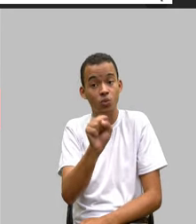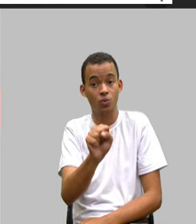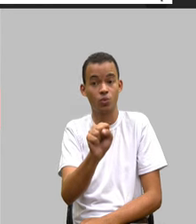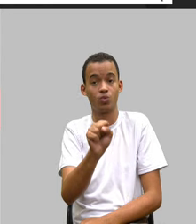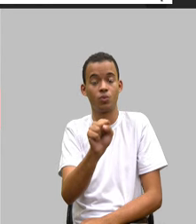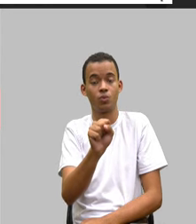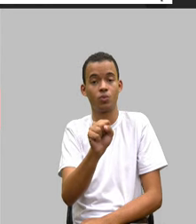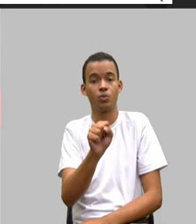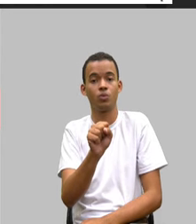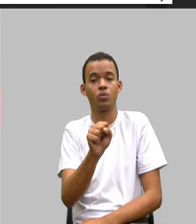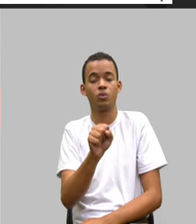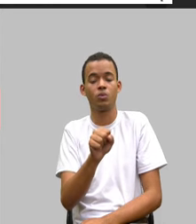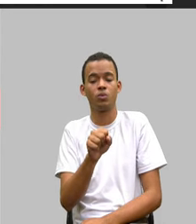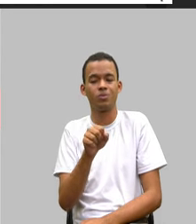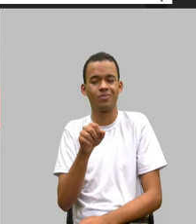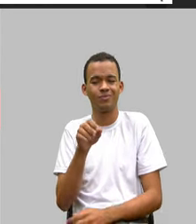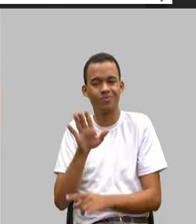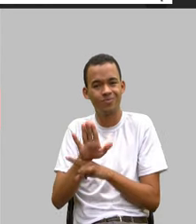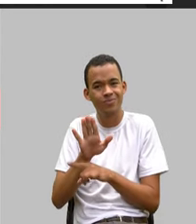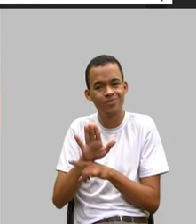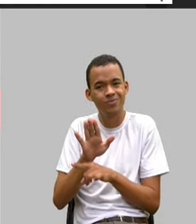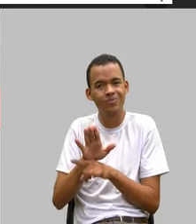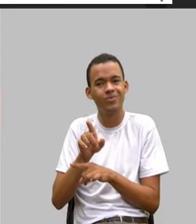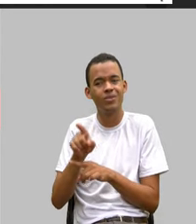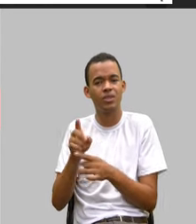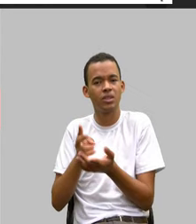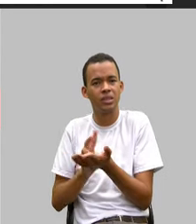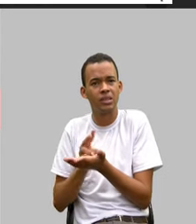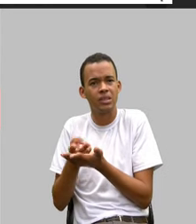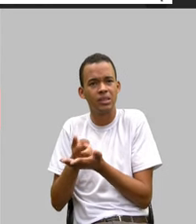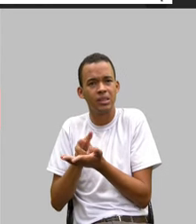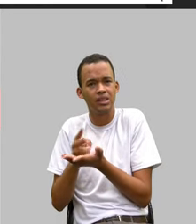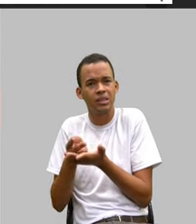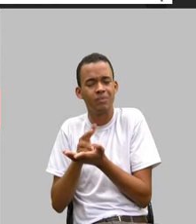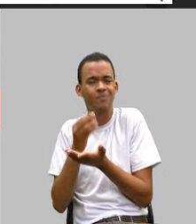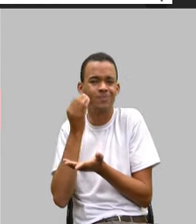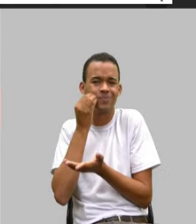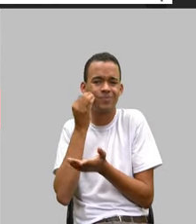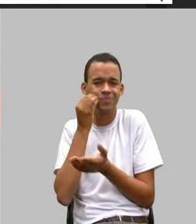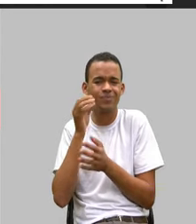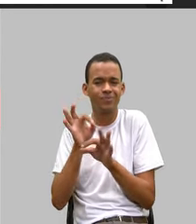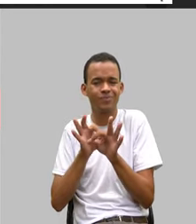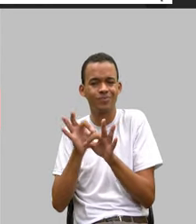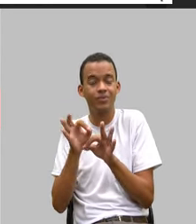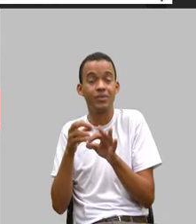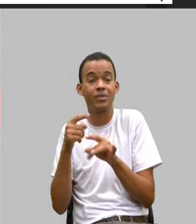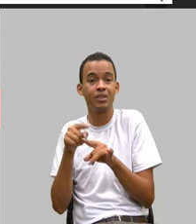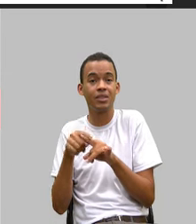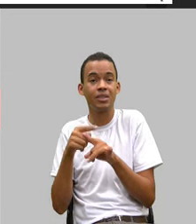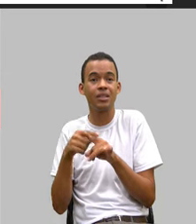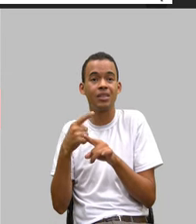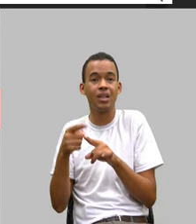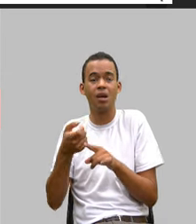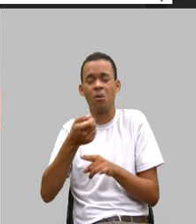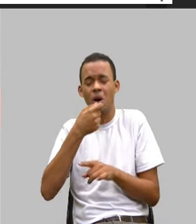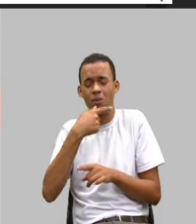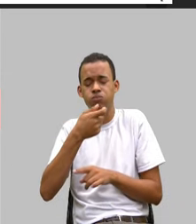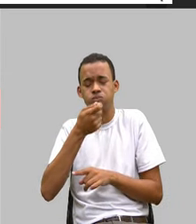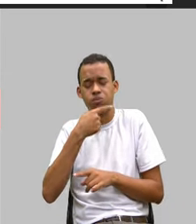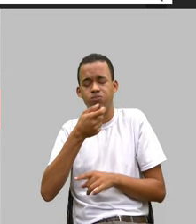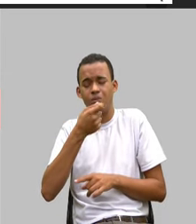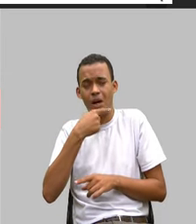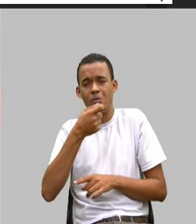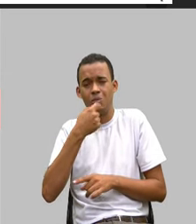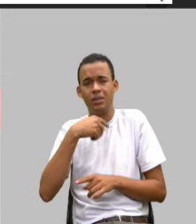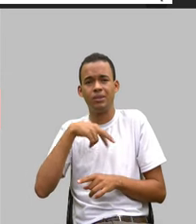controlar as suas epilepsias refratária eles deixavam Samuel muito drogado então ele vivia